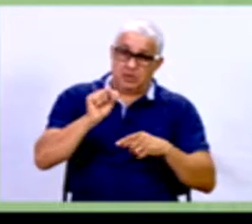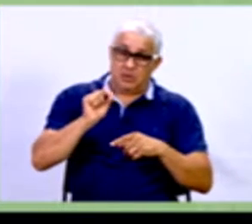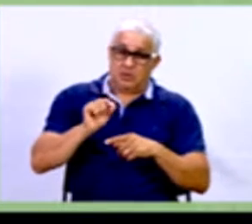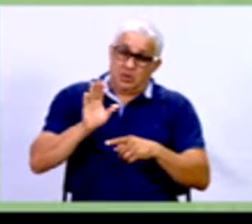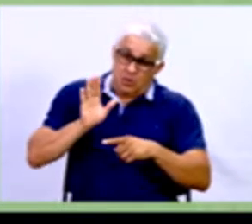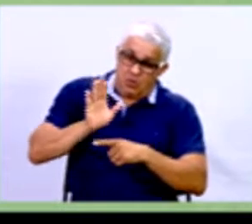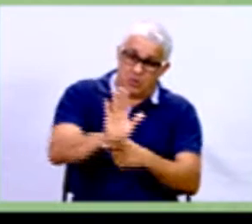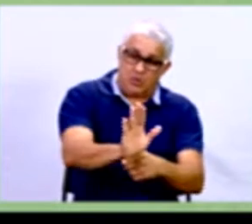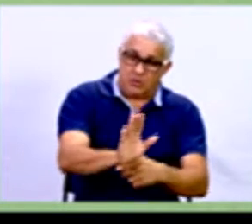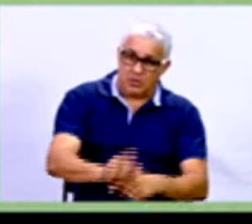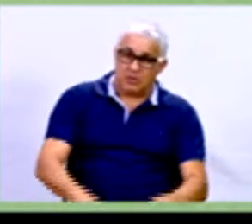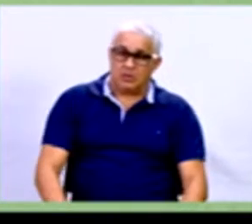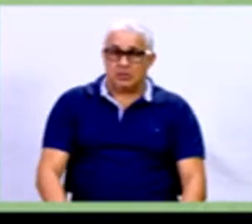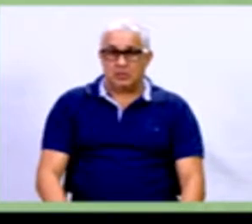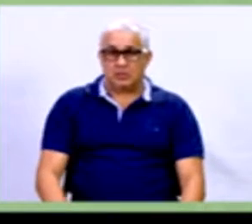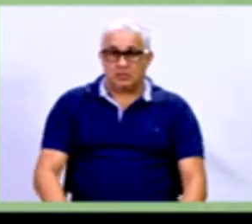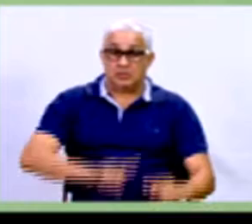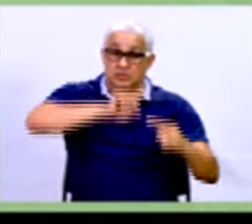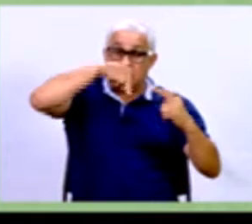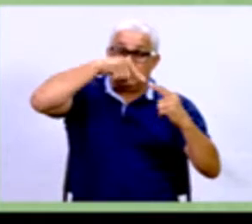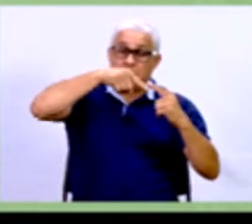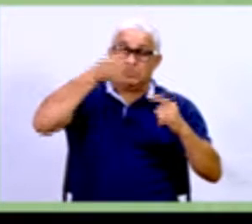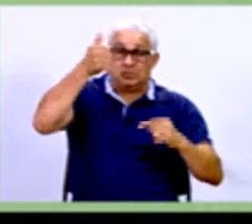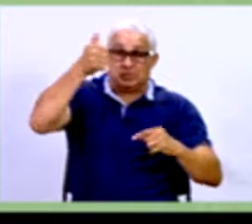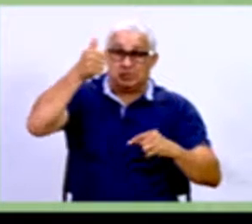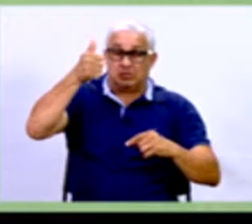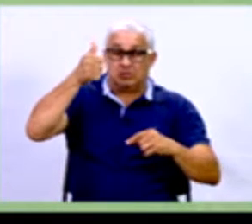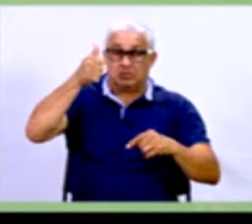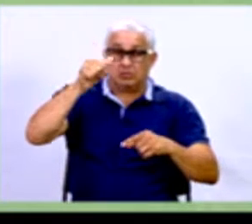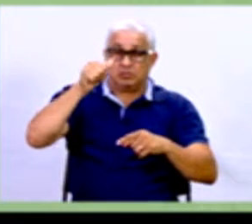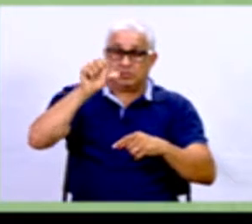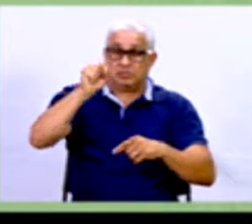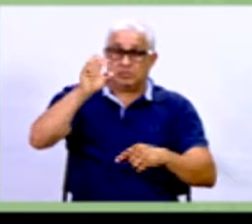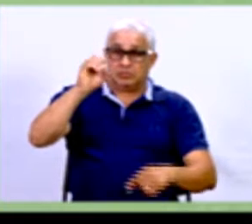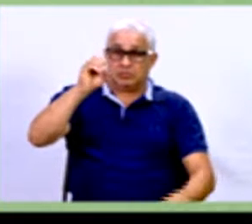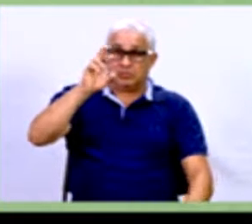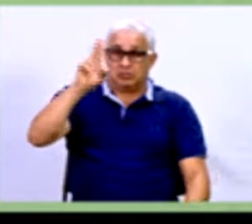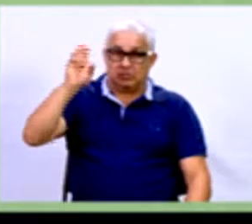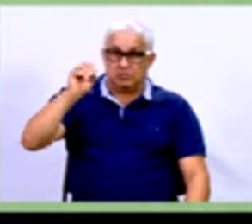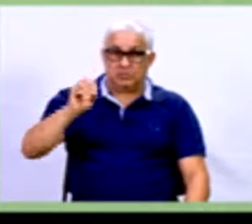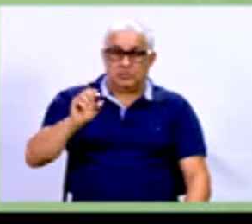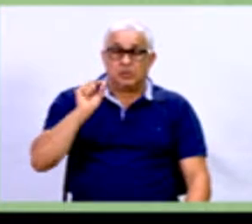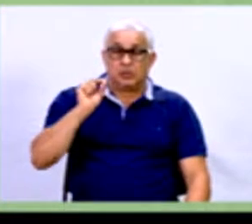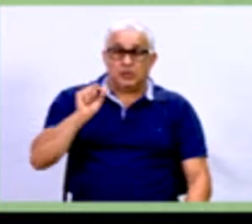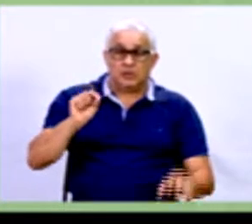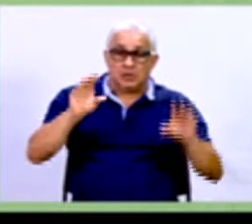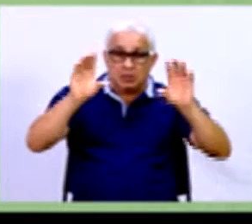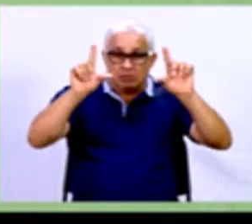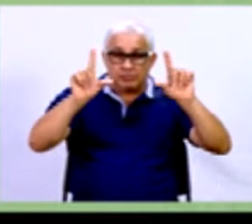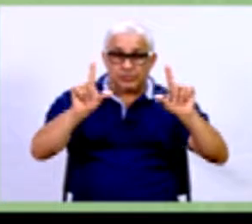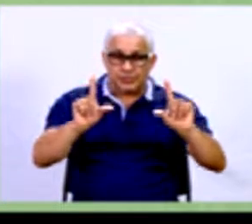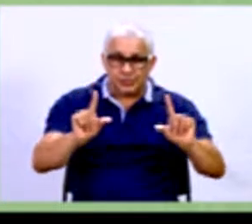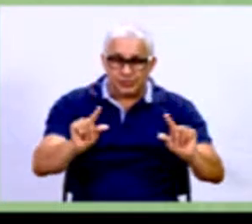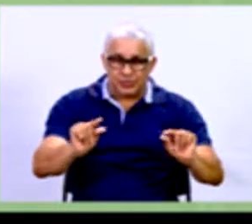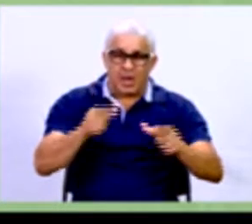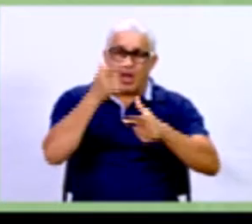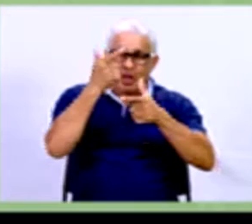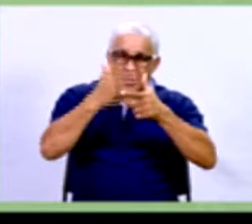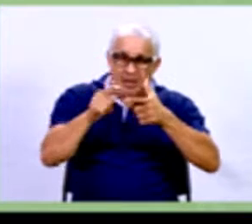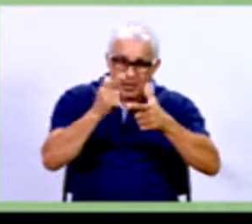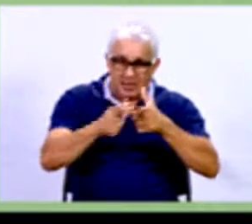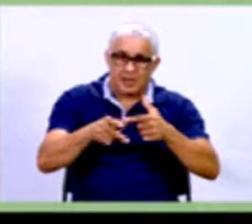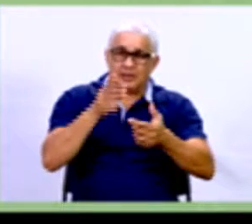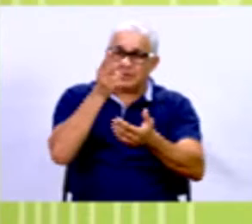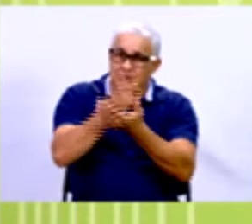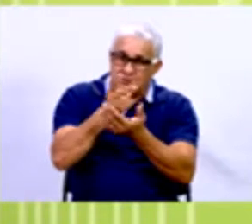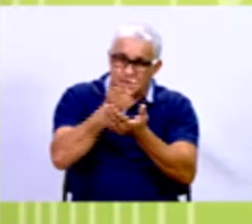atendimento. Então, o grande objetivo do primeiro socorro é tentar amenizar o problema. É tentar manter